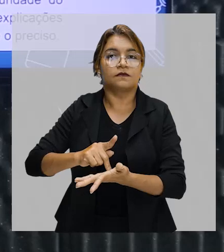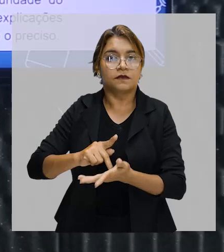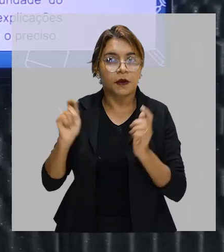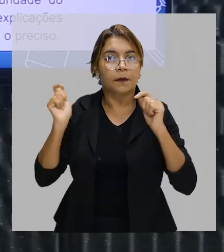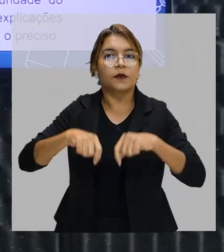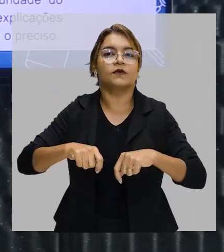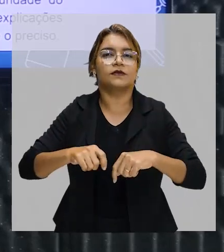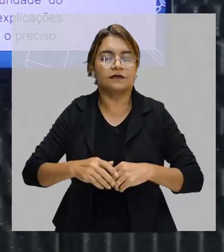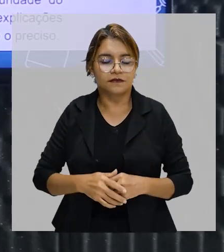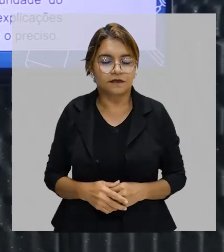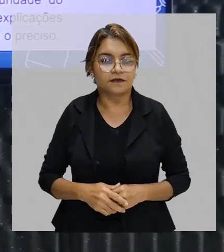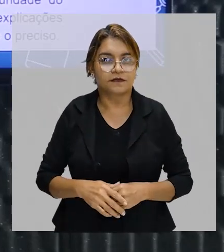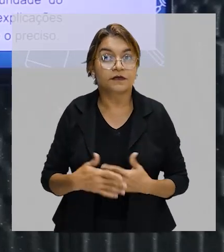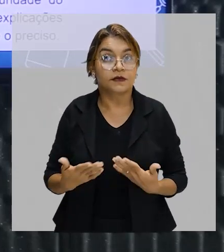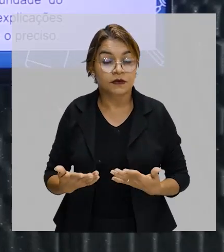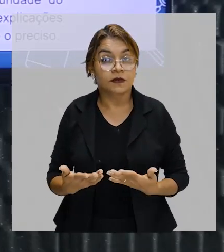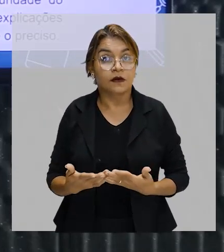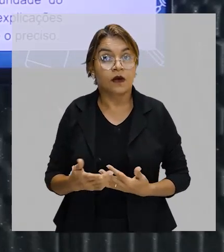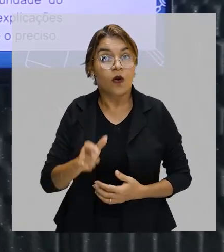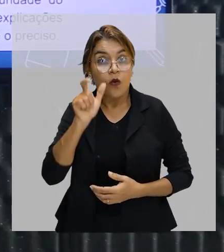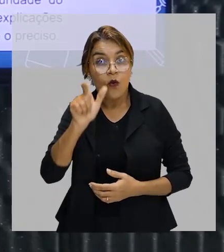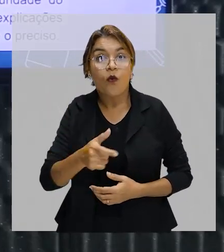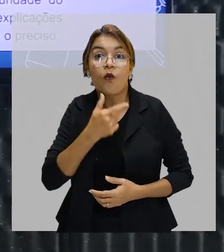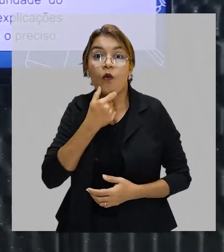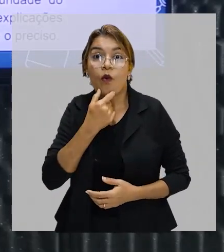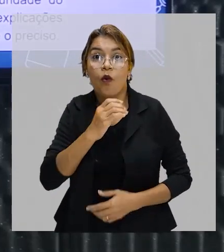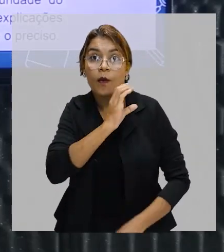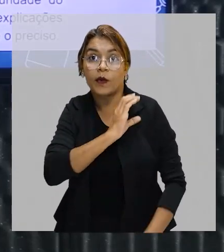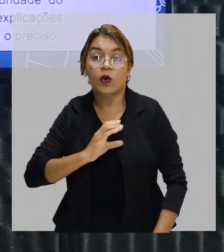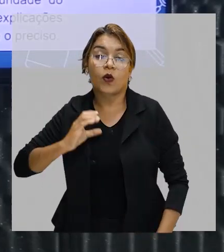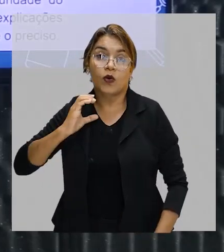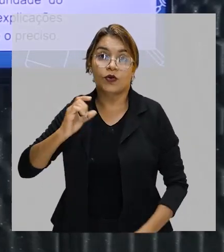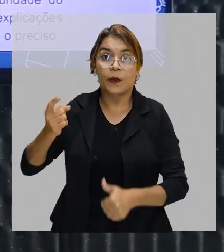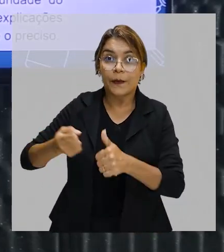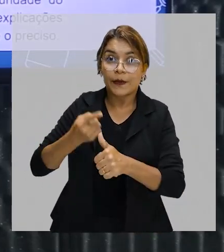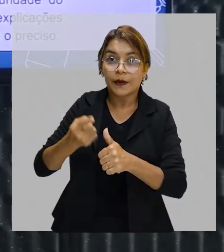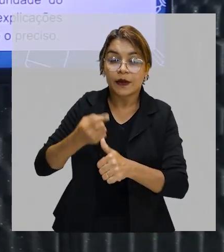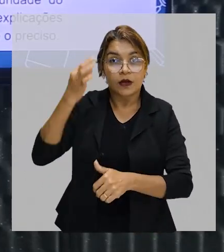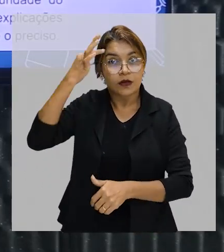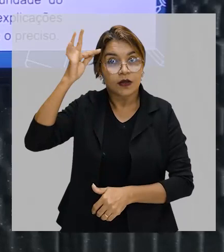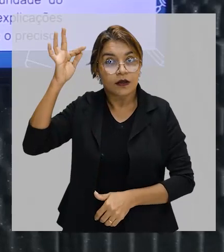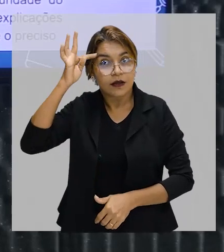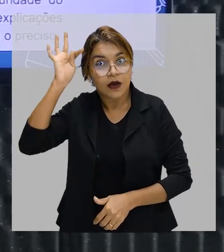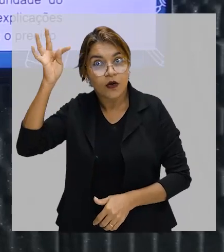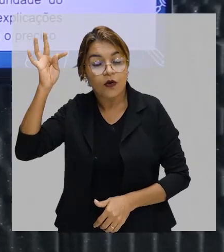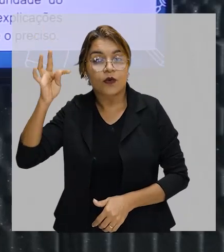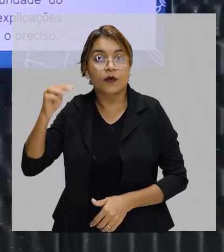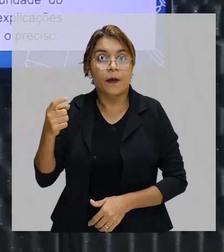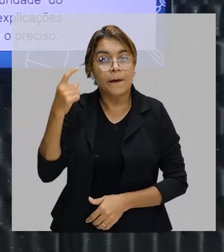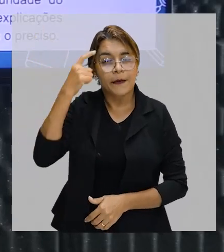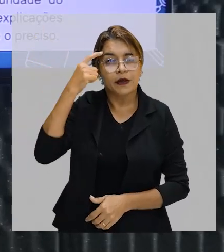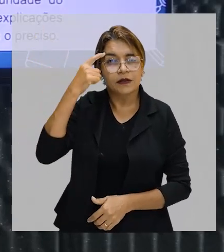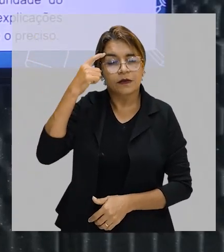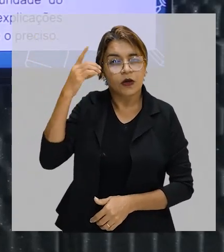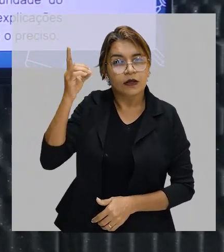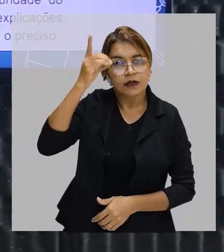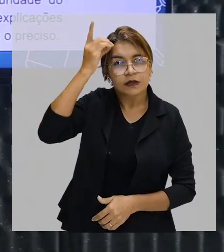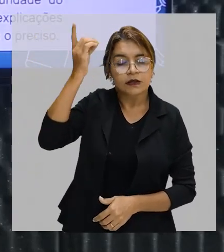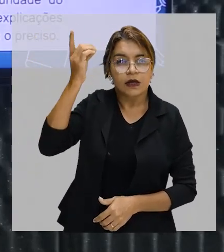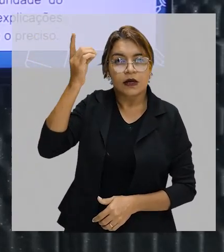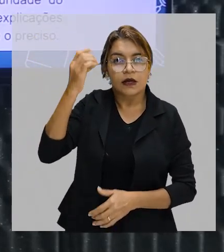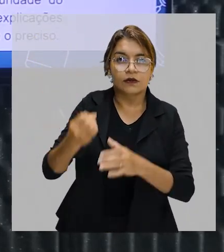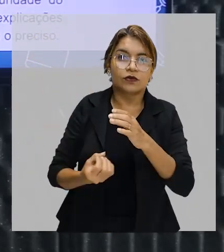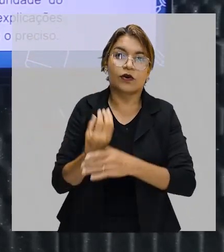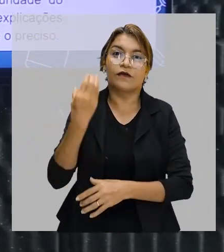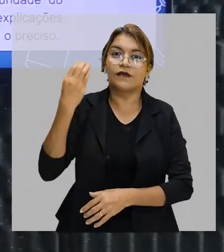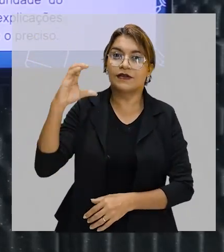possível. Por isso que Augusto Comte vai ser o primeiro teórico, o primeiro pensador a ter a ideia de criar uma nova